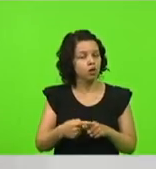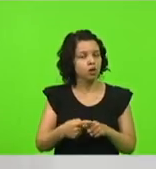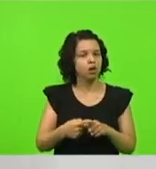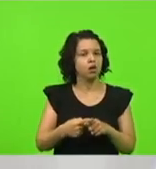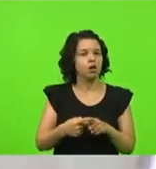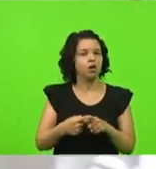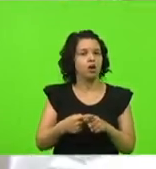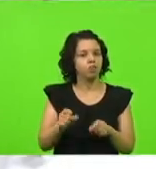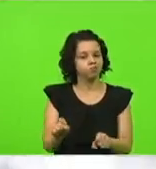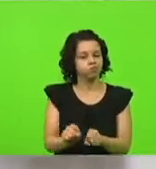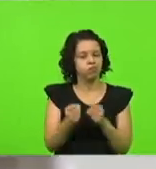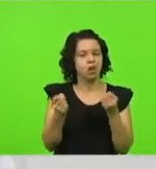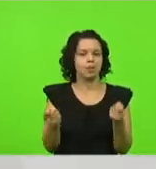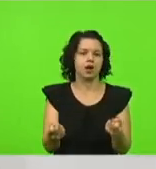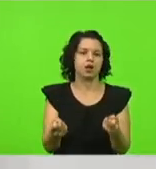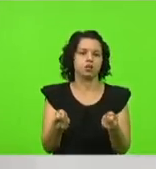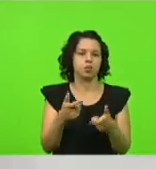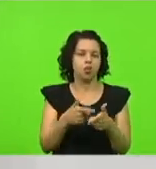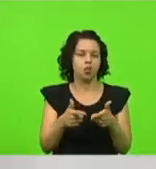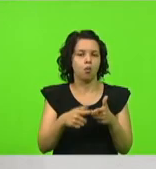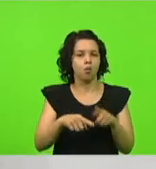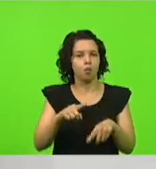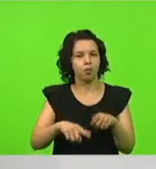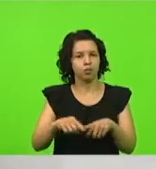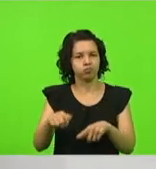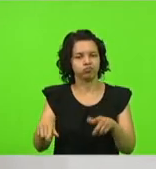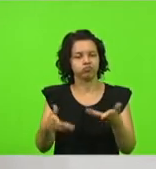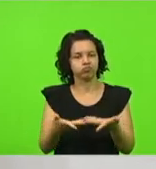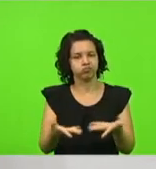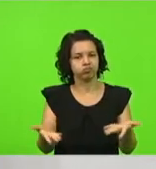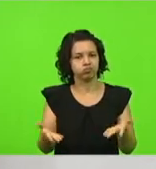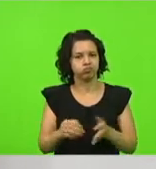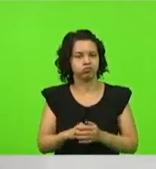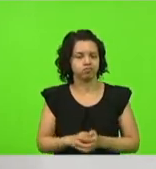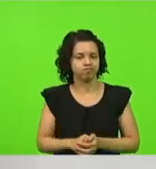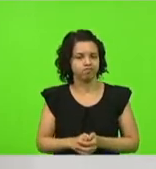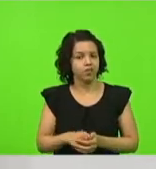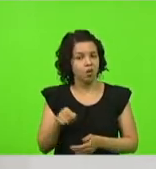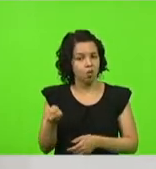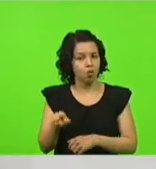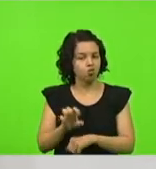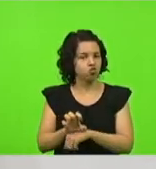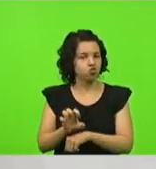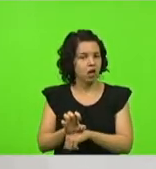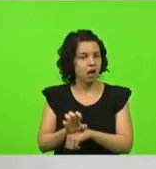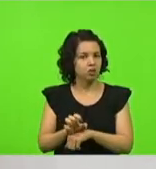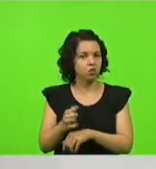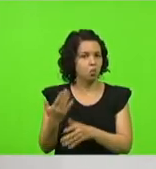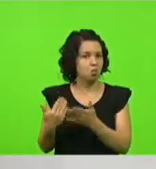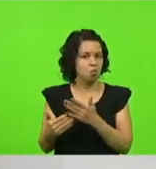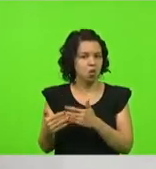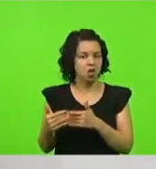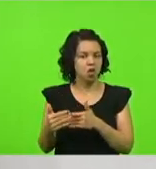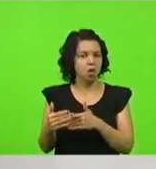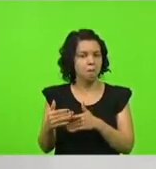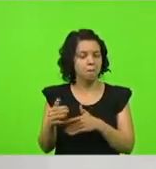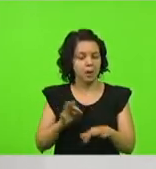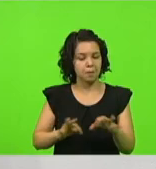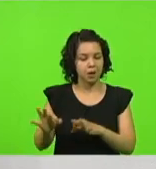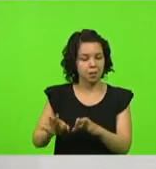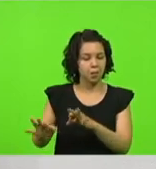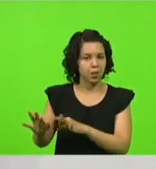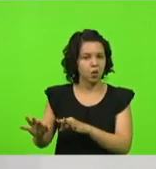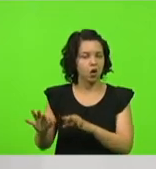quebrados. E adivinhem só, o Estado nunca se precaviu. A Secretaria de Estado da Saúde